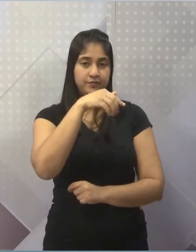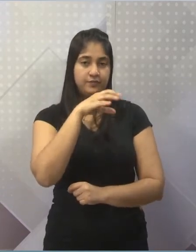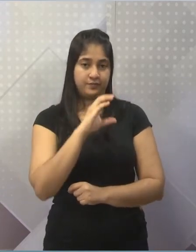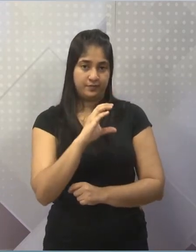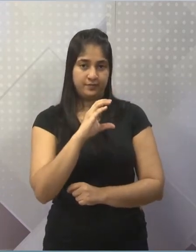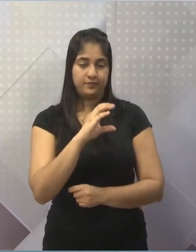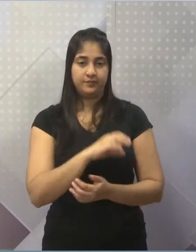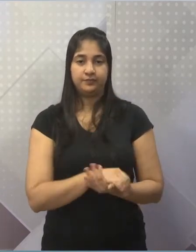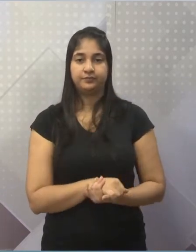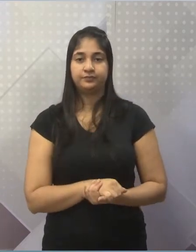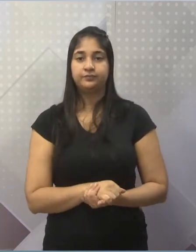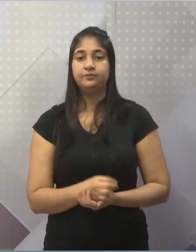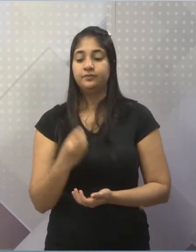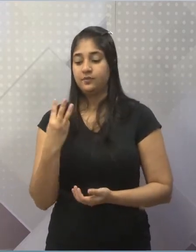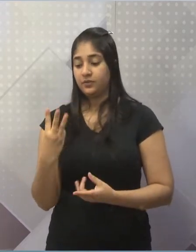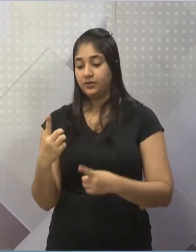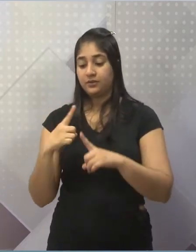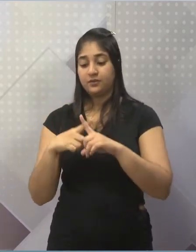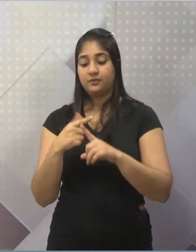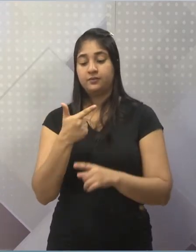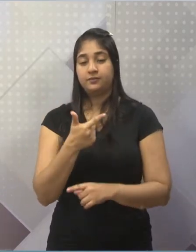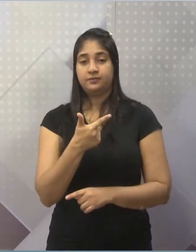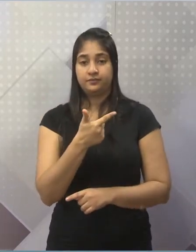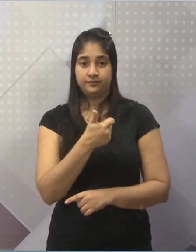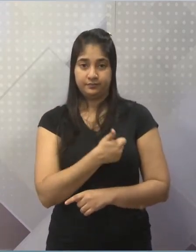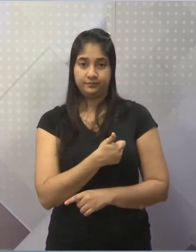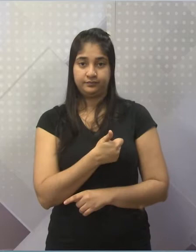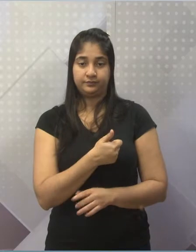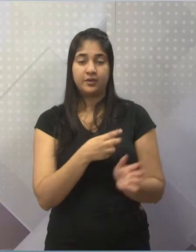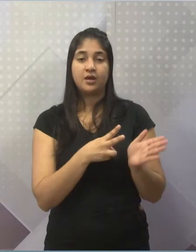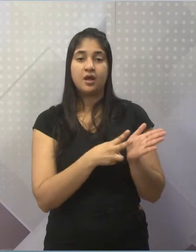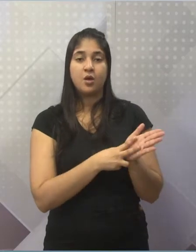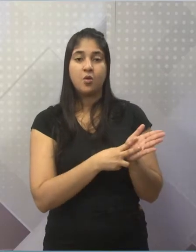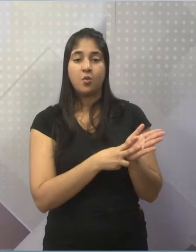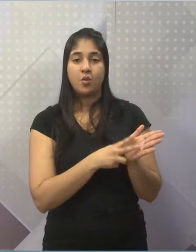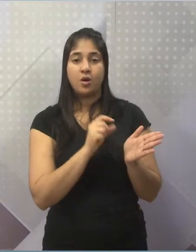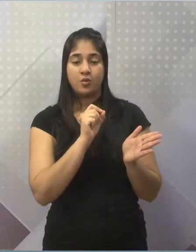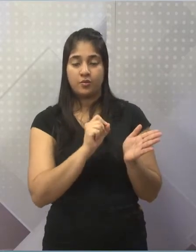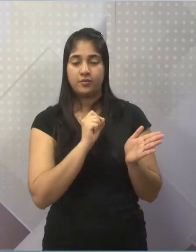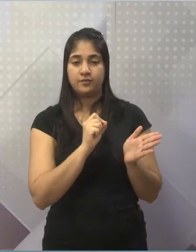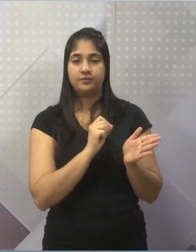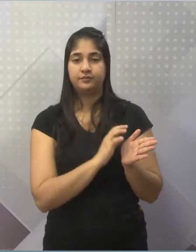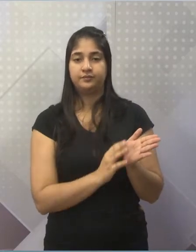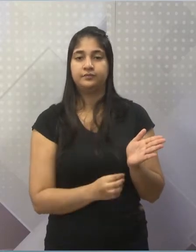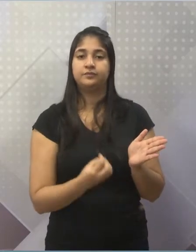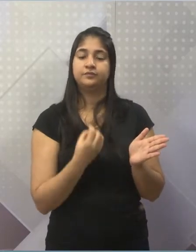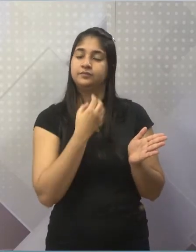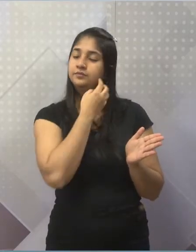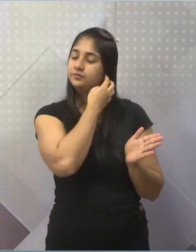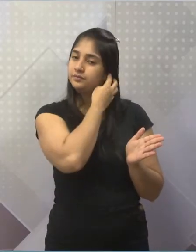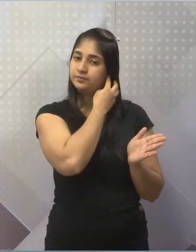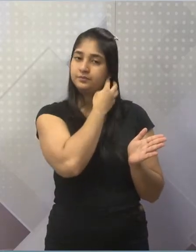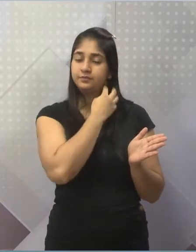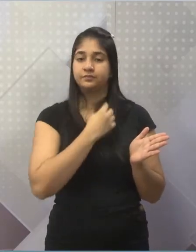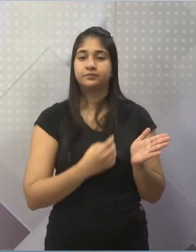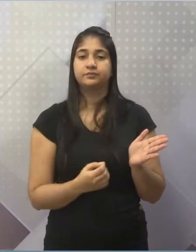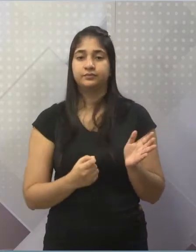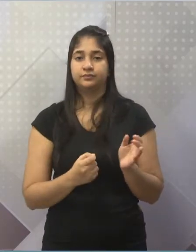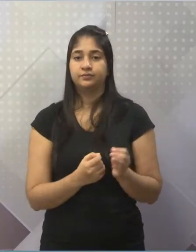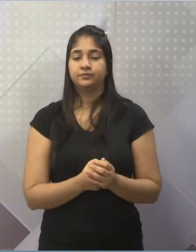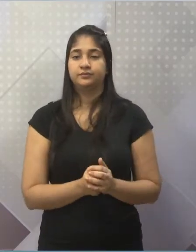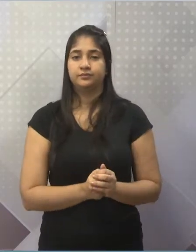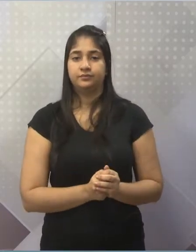7C. 3 vezes 21, 3 vezes 1, 3, 3 vezes